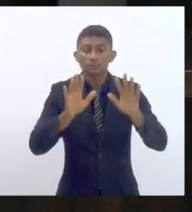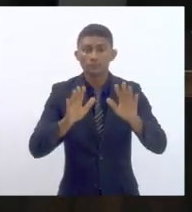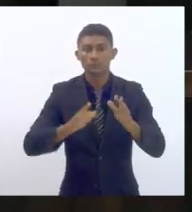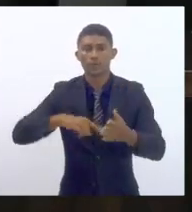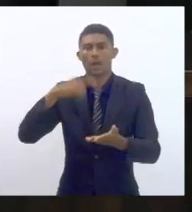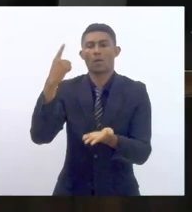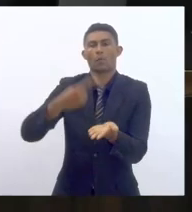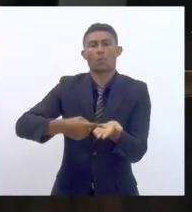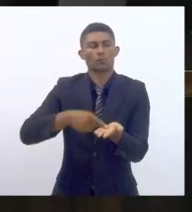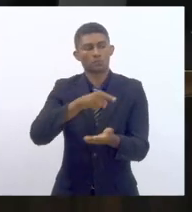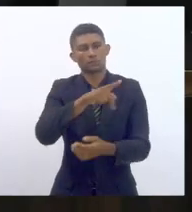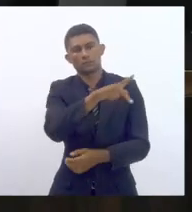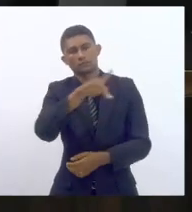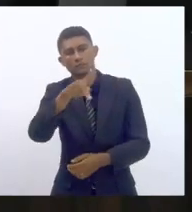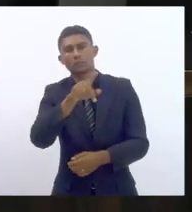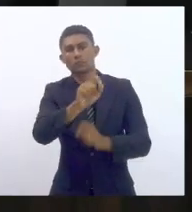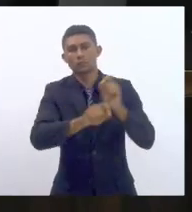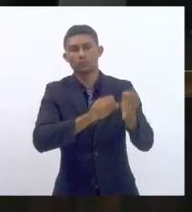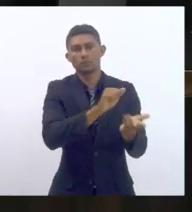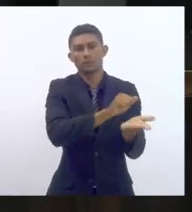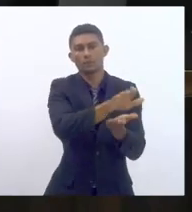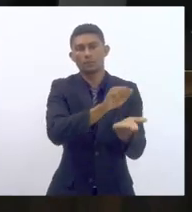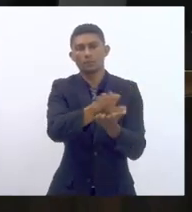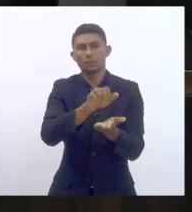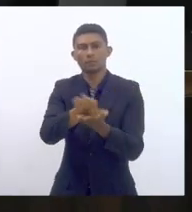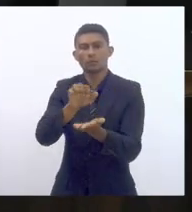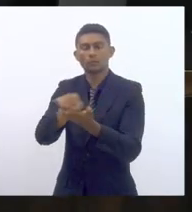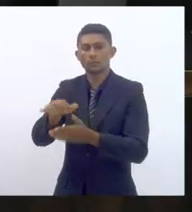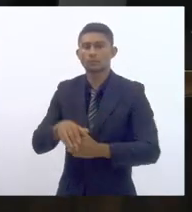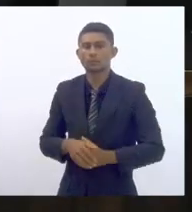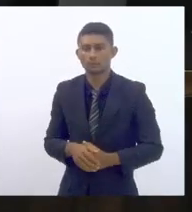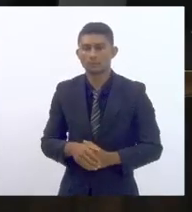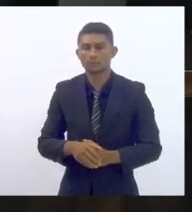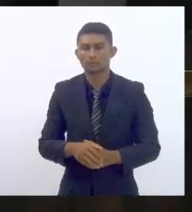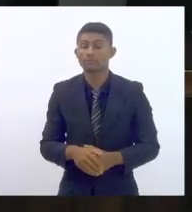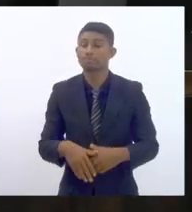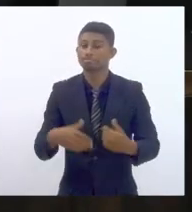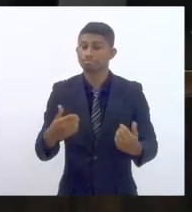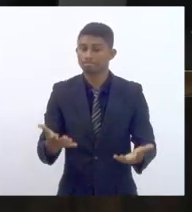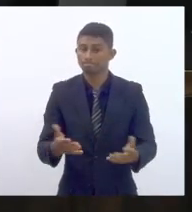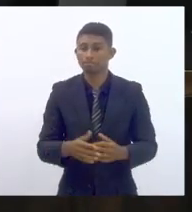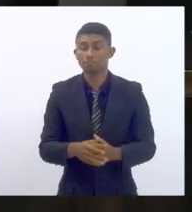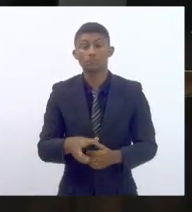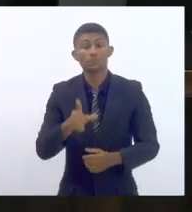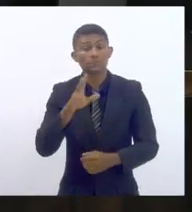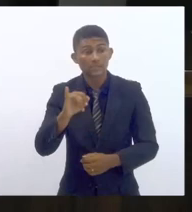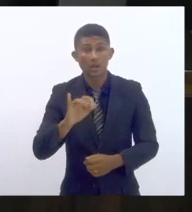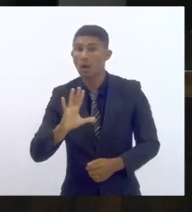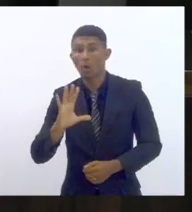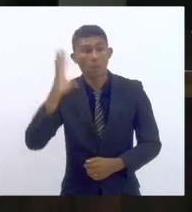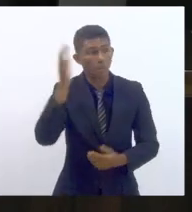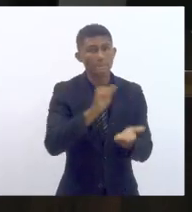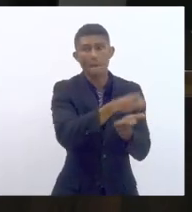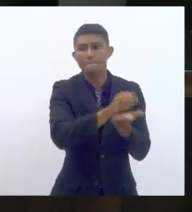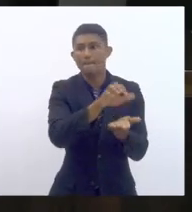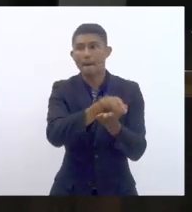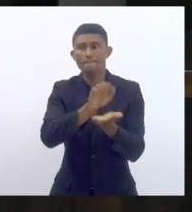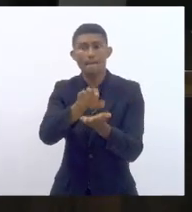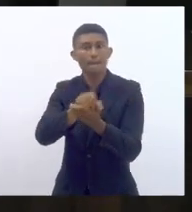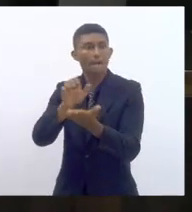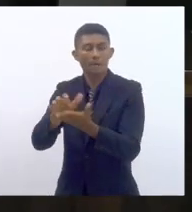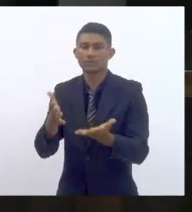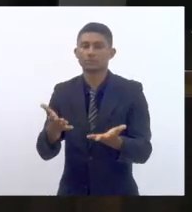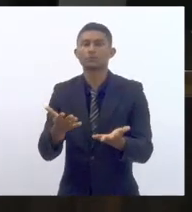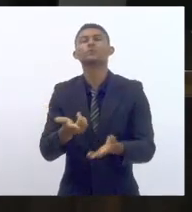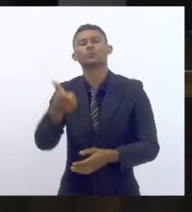o presidente da SEDAE não tem demissão. A partir do momento que houver alguma demissão em massa, teoricamente em massa, te